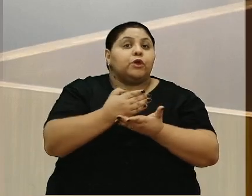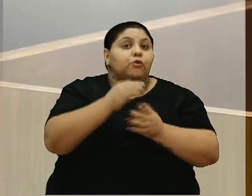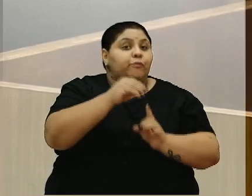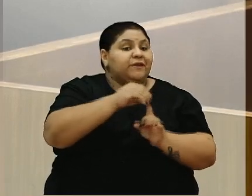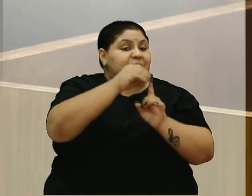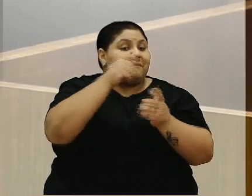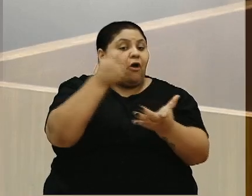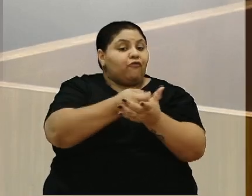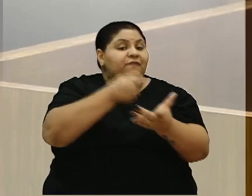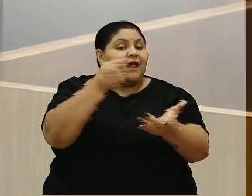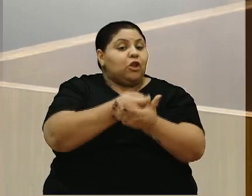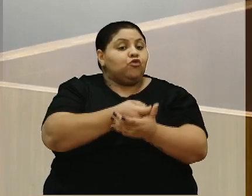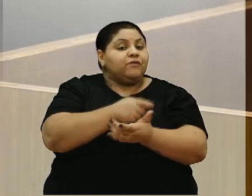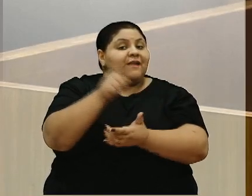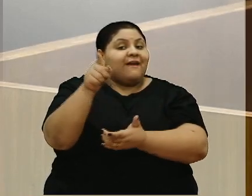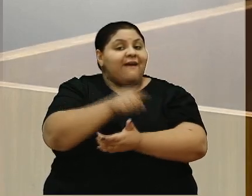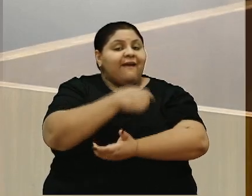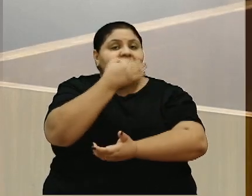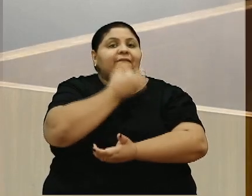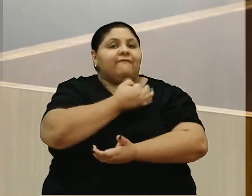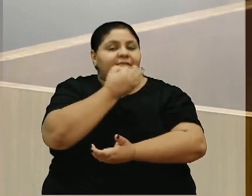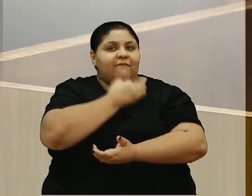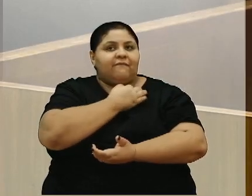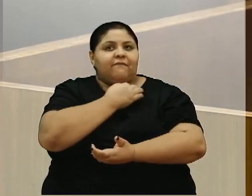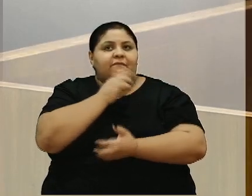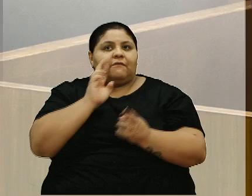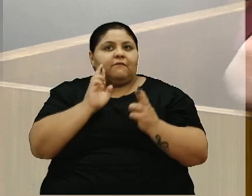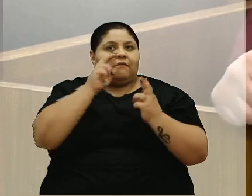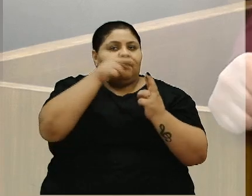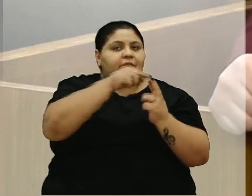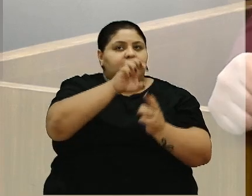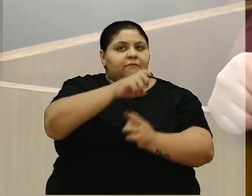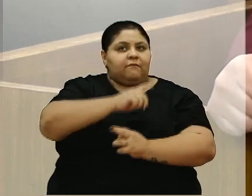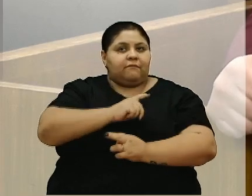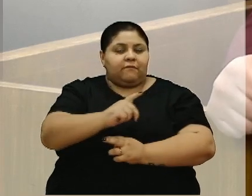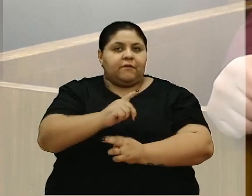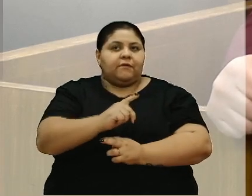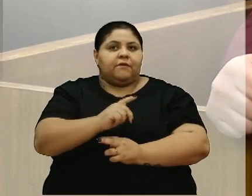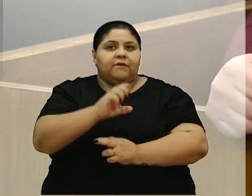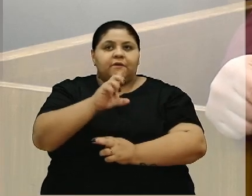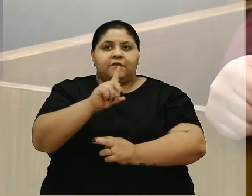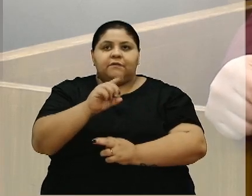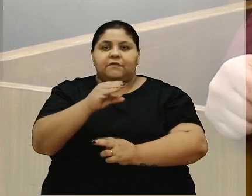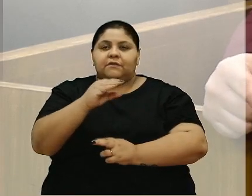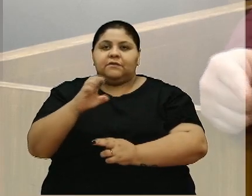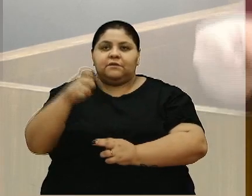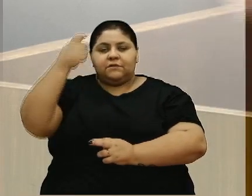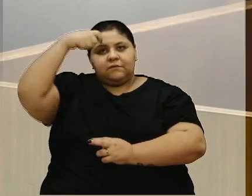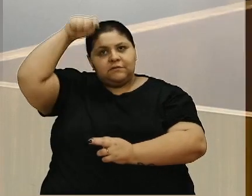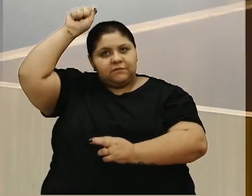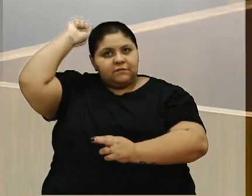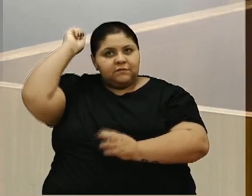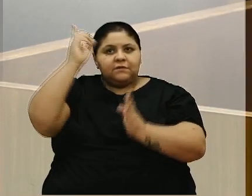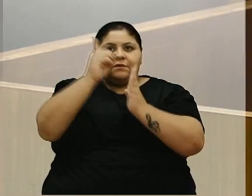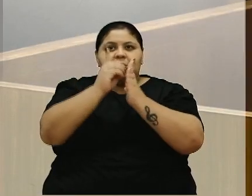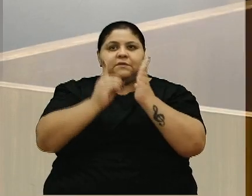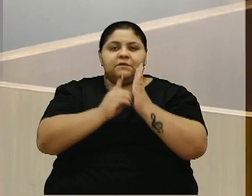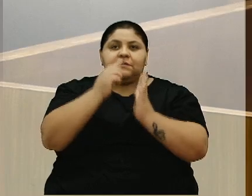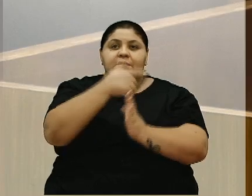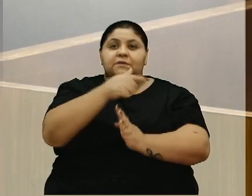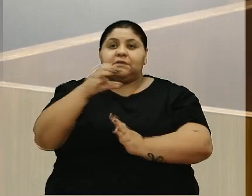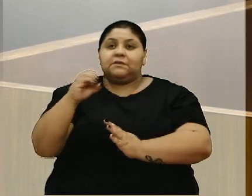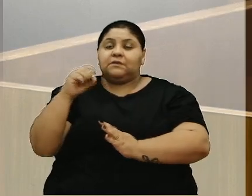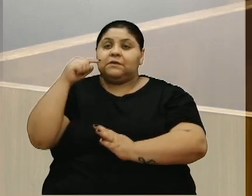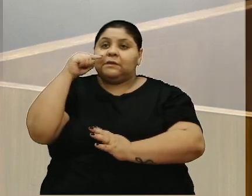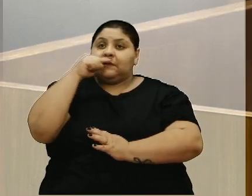Sul. E eu faço referência aqui ao ex-presidente do DCE, da UX, lá na década de 70, José Ivo Sartori,